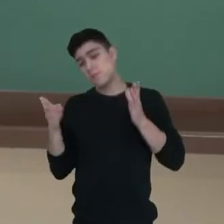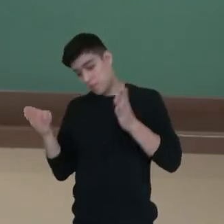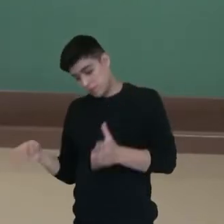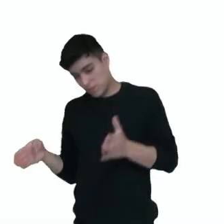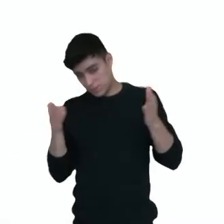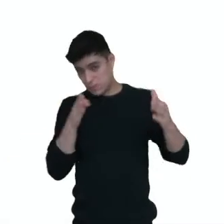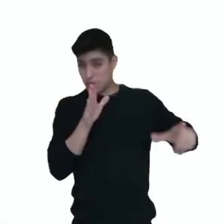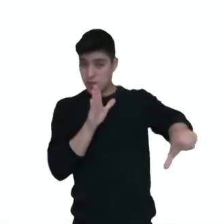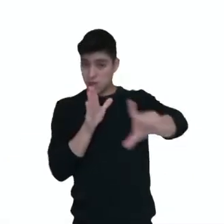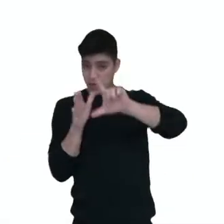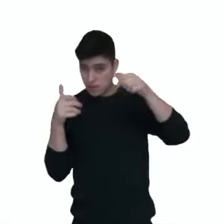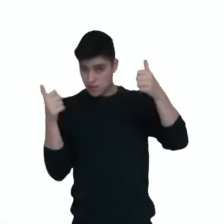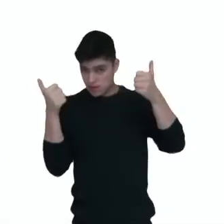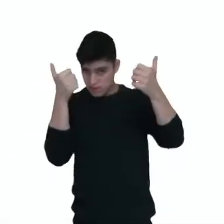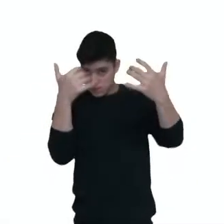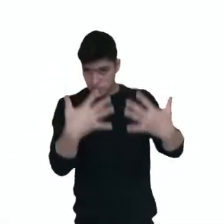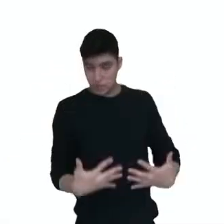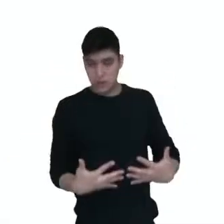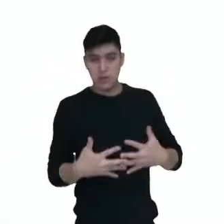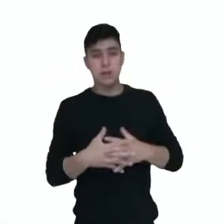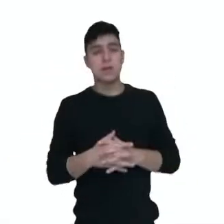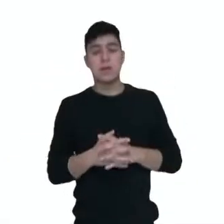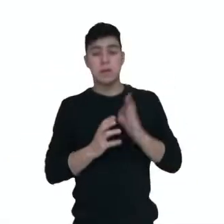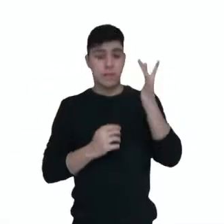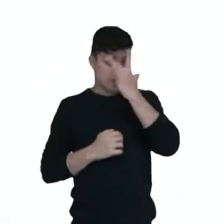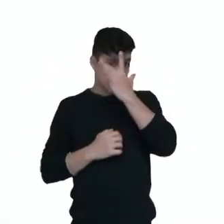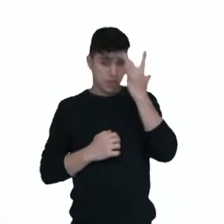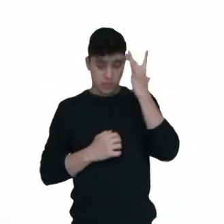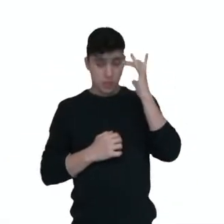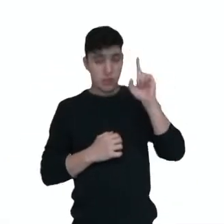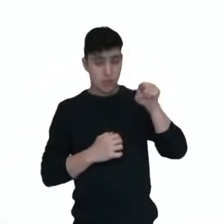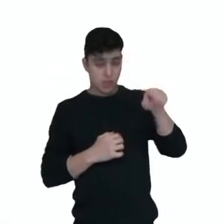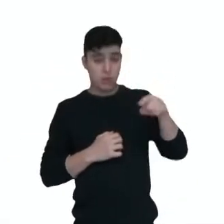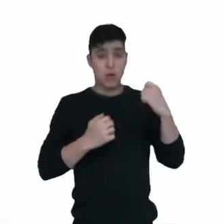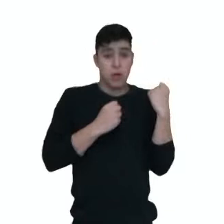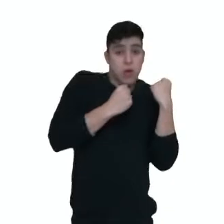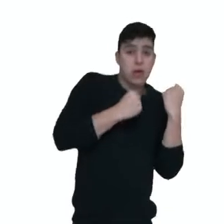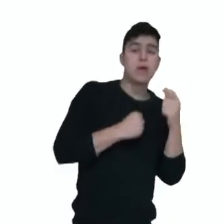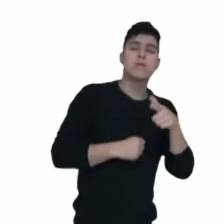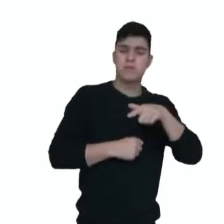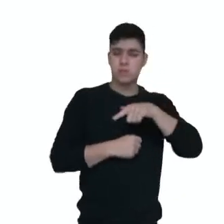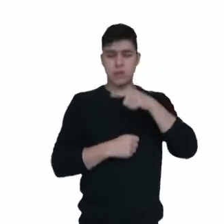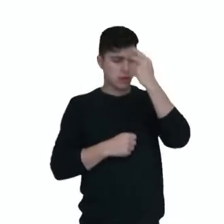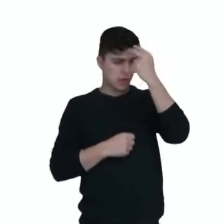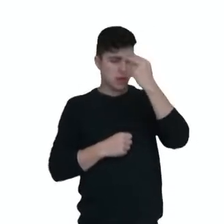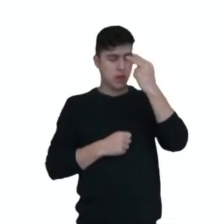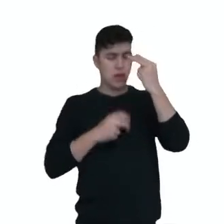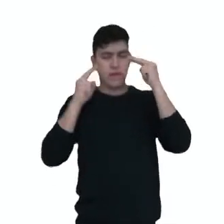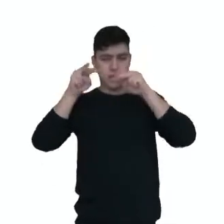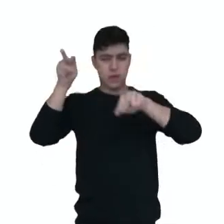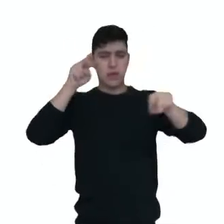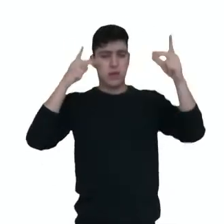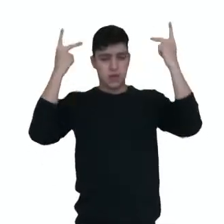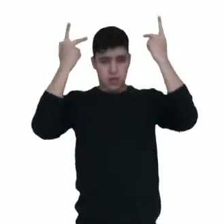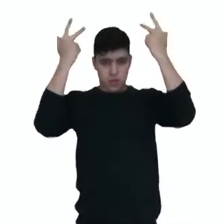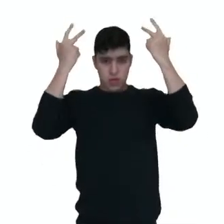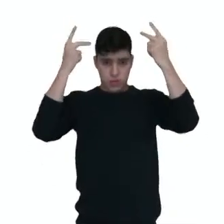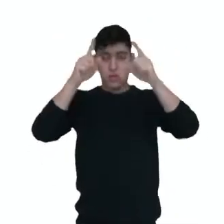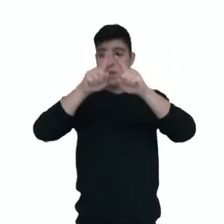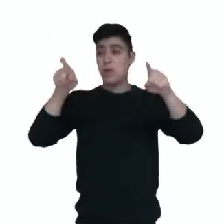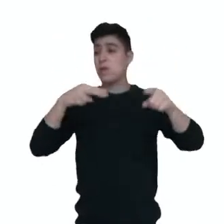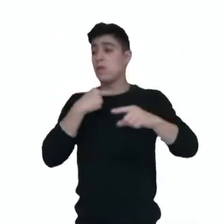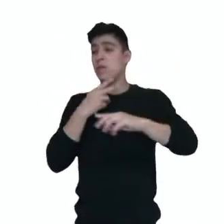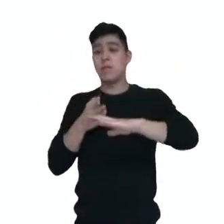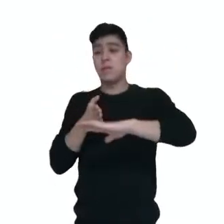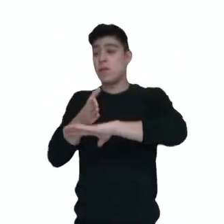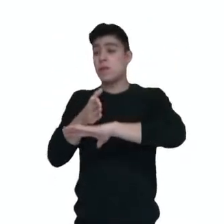Como eu falei, né, o goleiro tem visão total e não pode ter participado de competições oficiais da FIFA